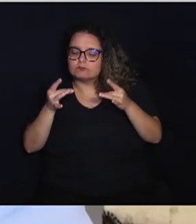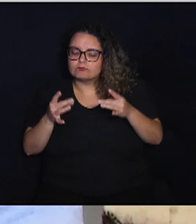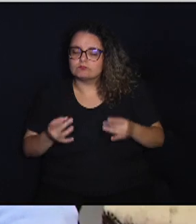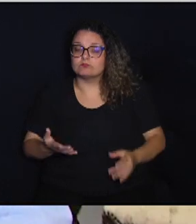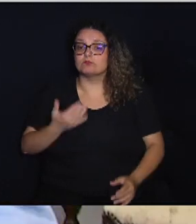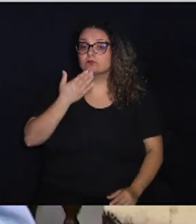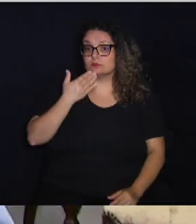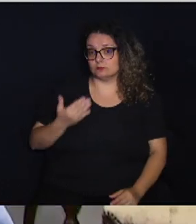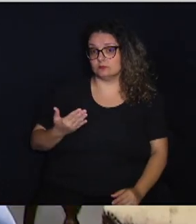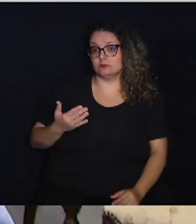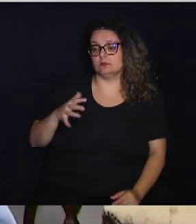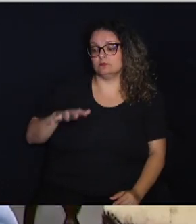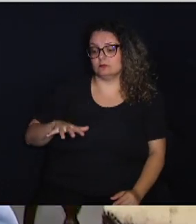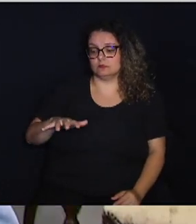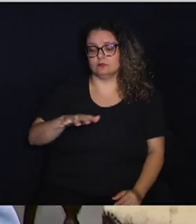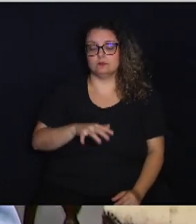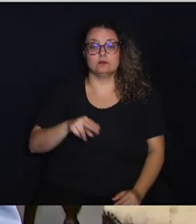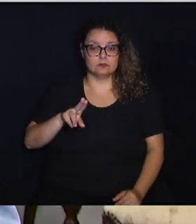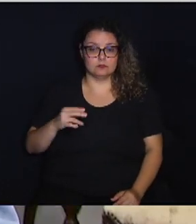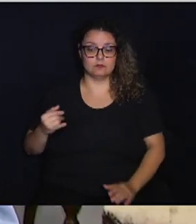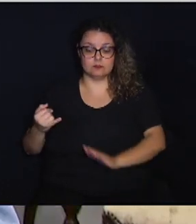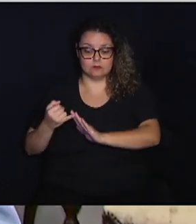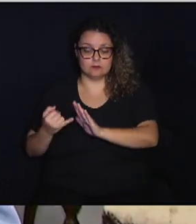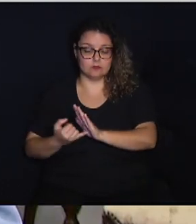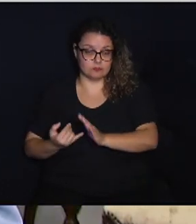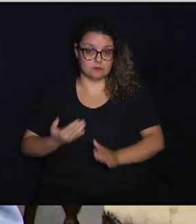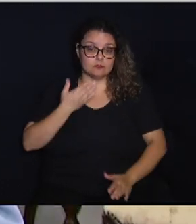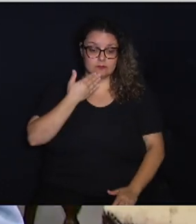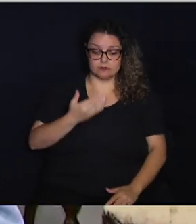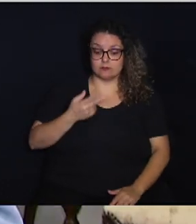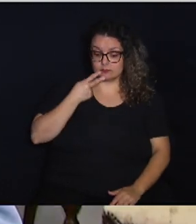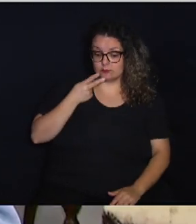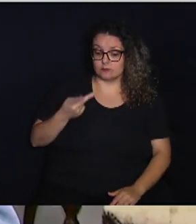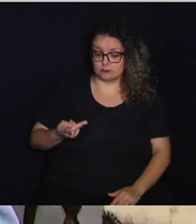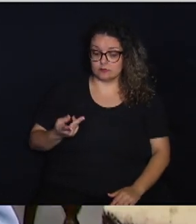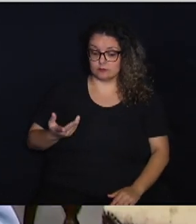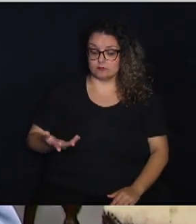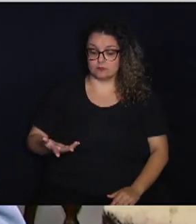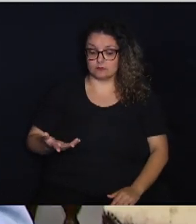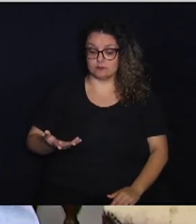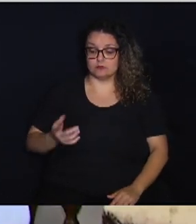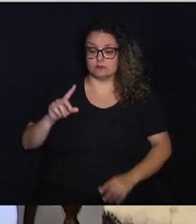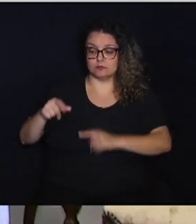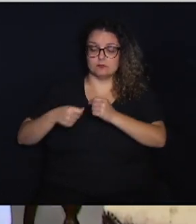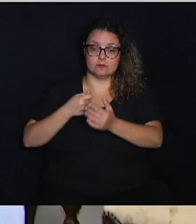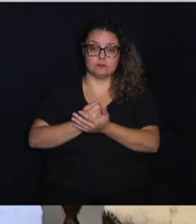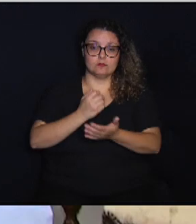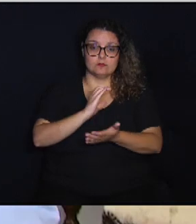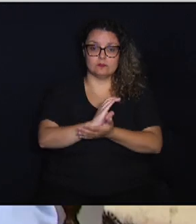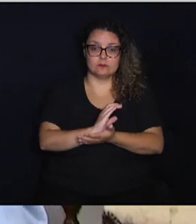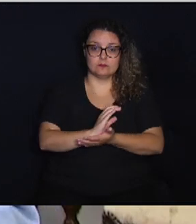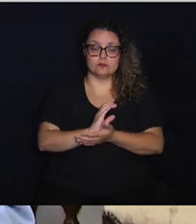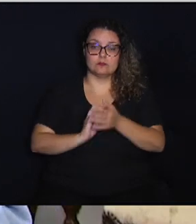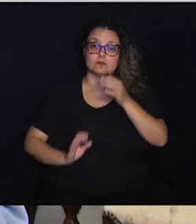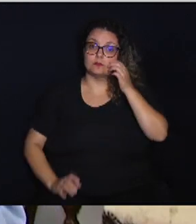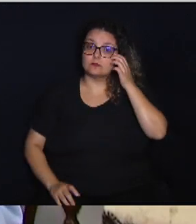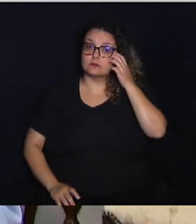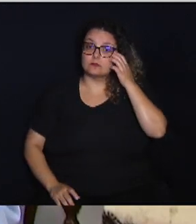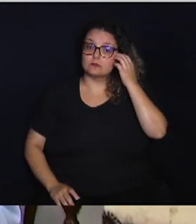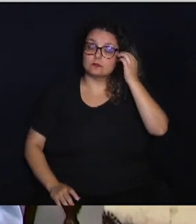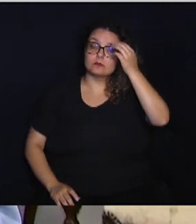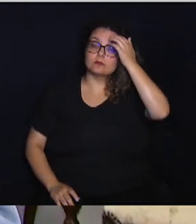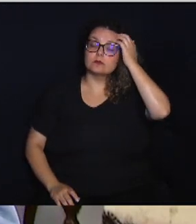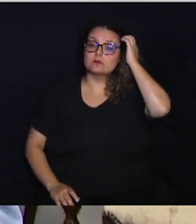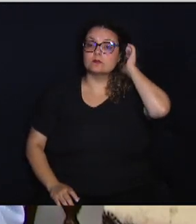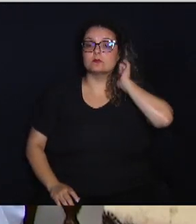necessidades, seja de regiões ou de entidades. Eu falo que a partir das emendas impositivas a gente consegue levar para o orçamento